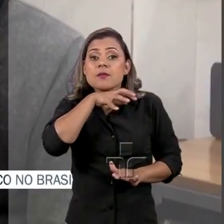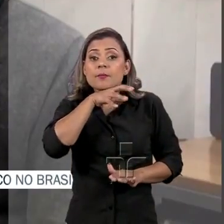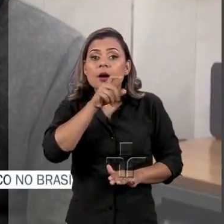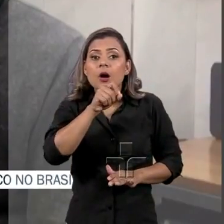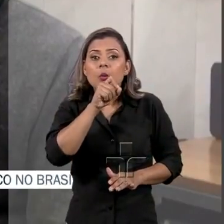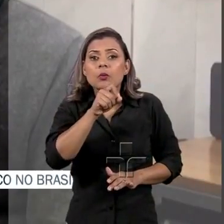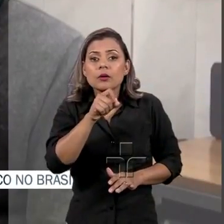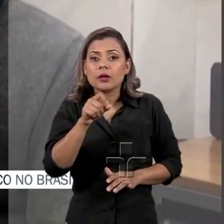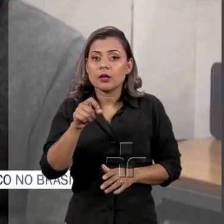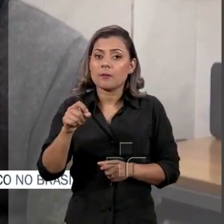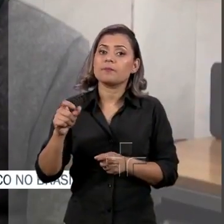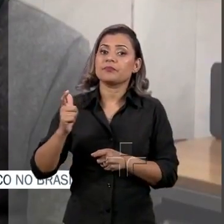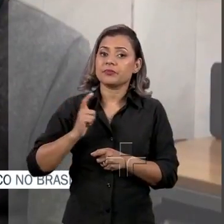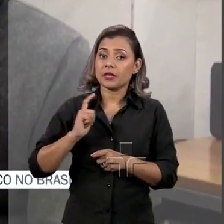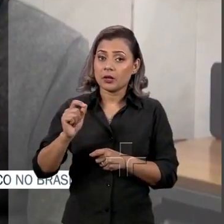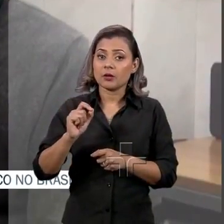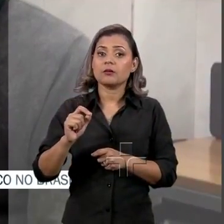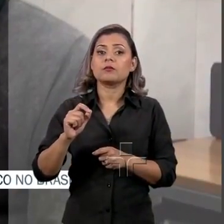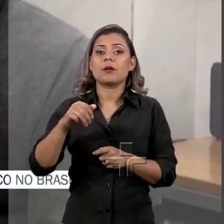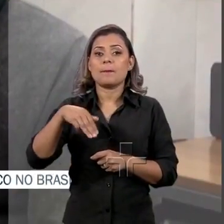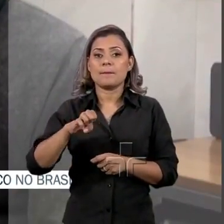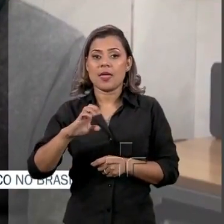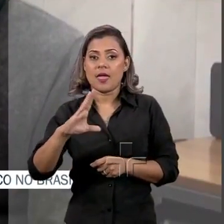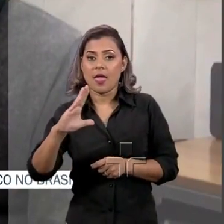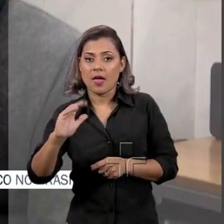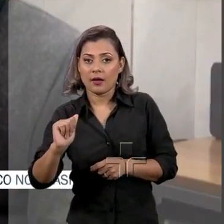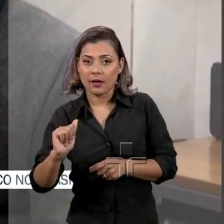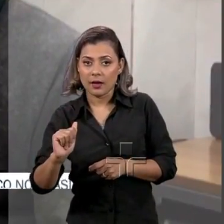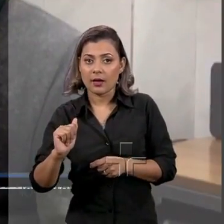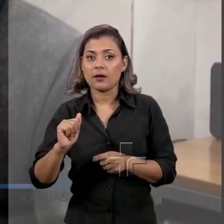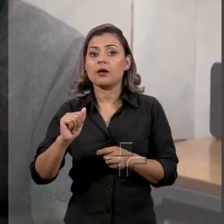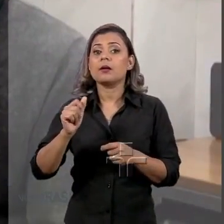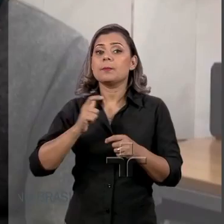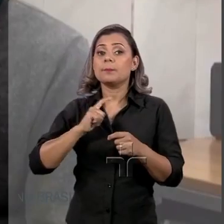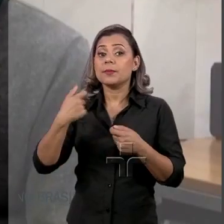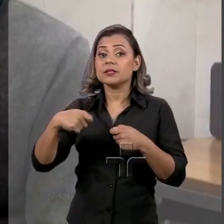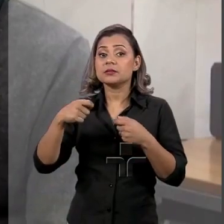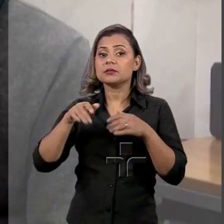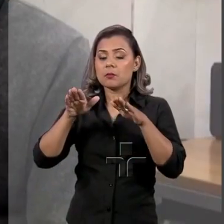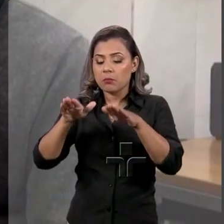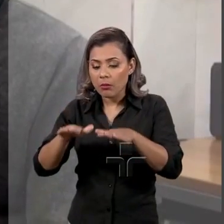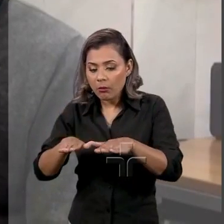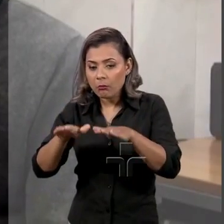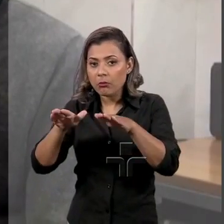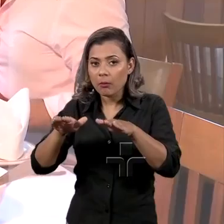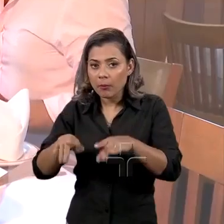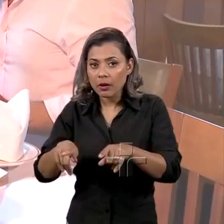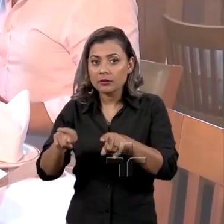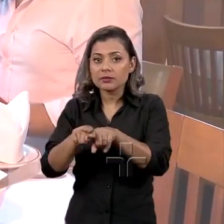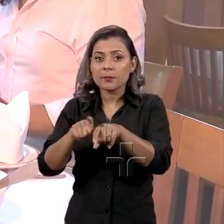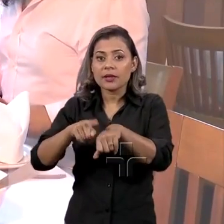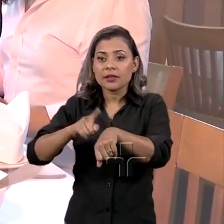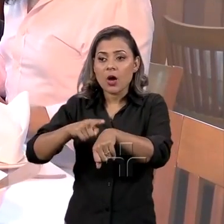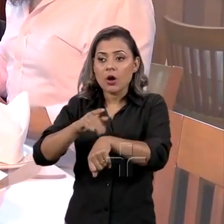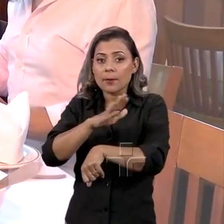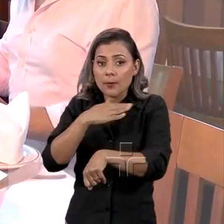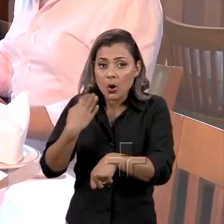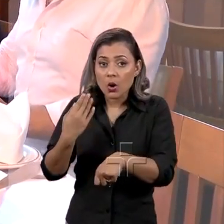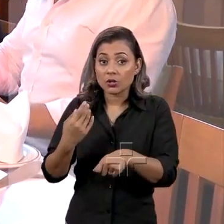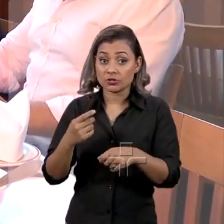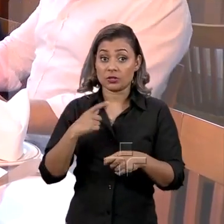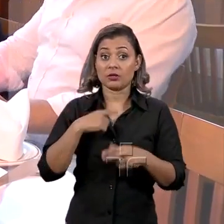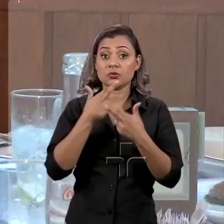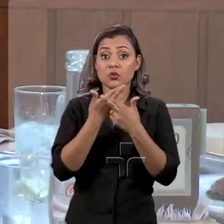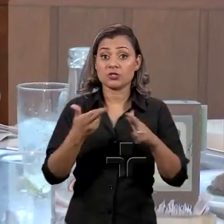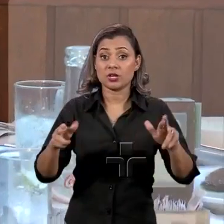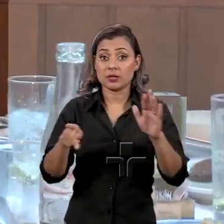direcionado na direção de Meca, ele tem que convocar o nome de Deus no momento do abate. Esta churrascaria, na zona sul